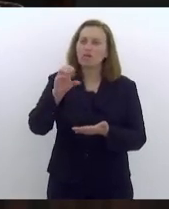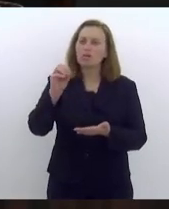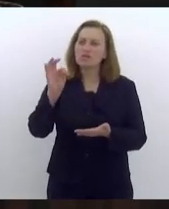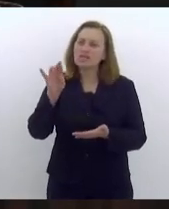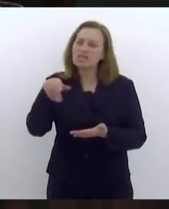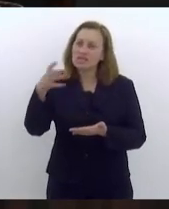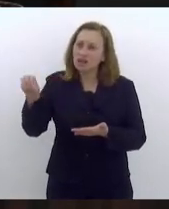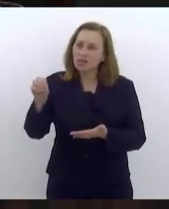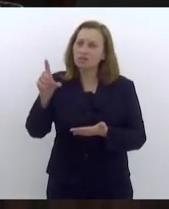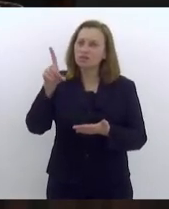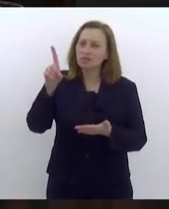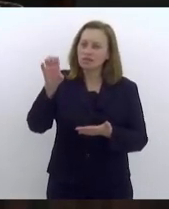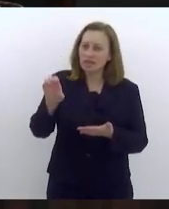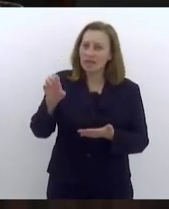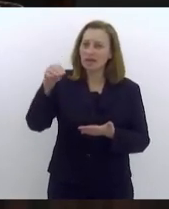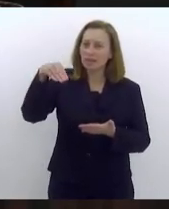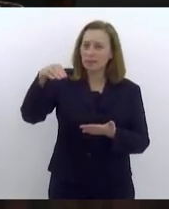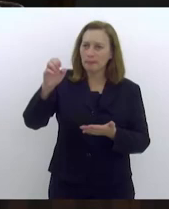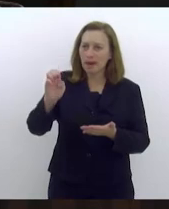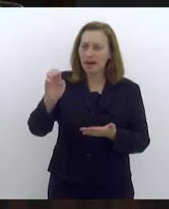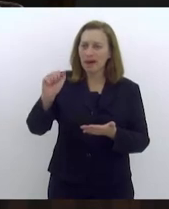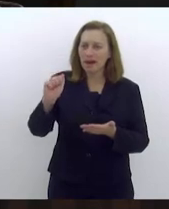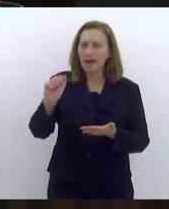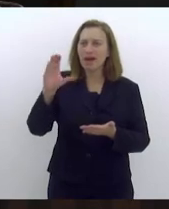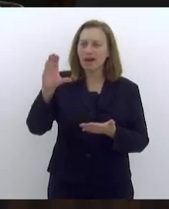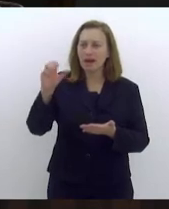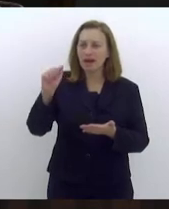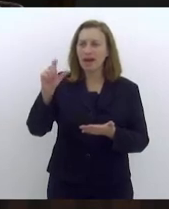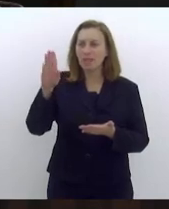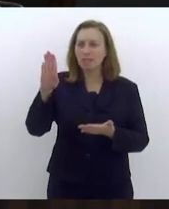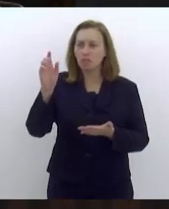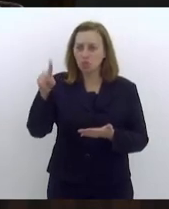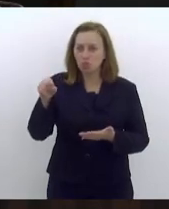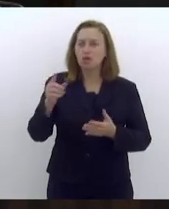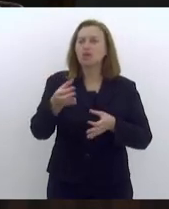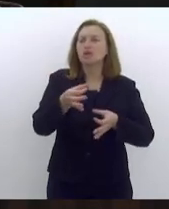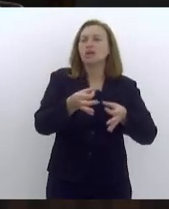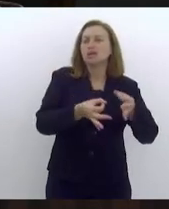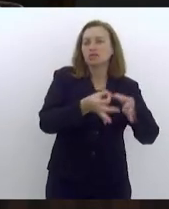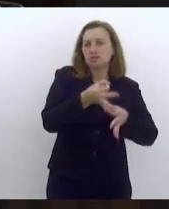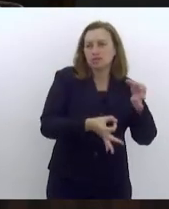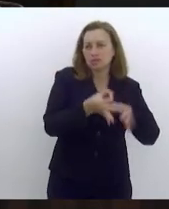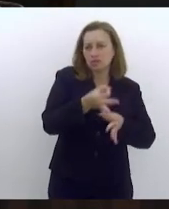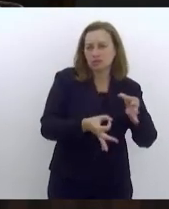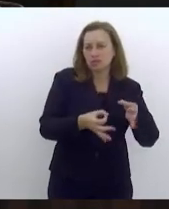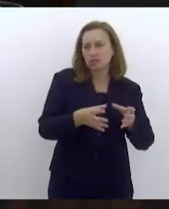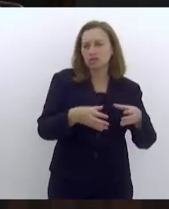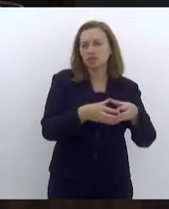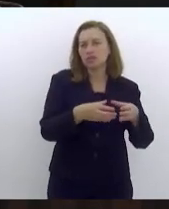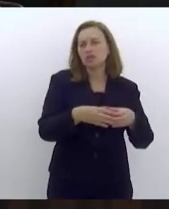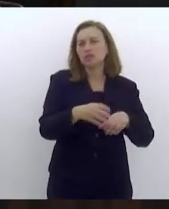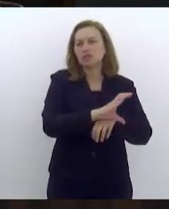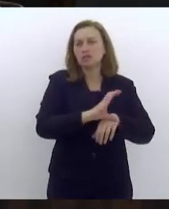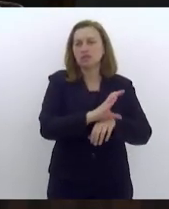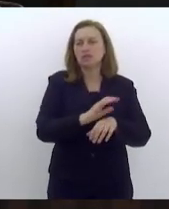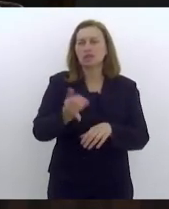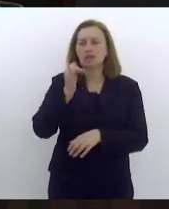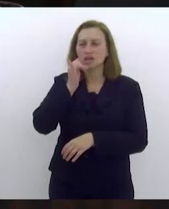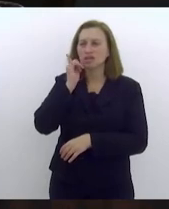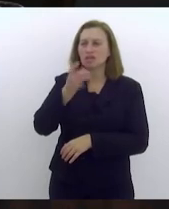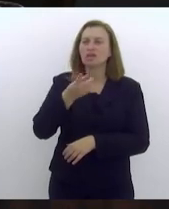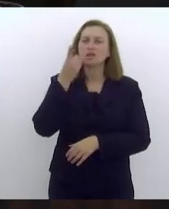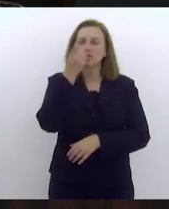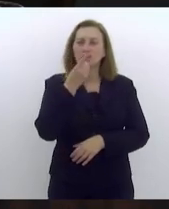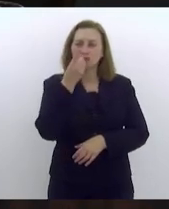Janeiro. Pareceres da Comissão de Constituição e Justiça pela constitucionalidade. Relator, deputado Rodrigo Amorim. Pendente